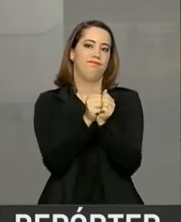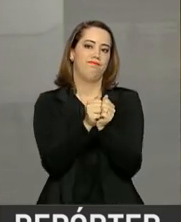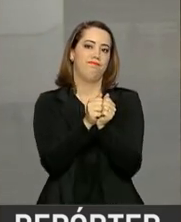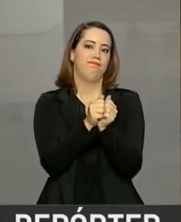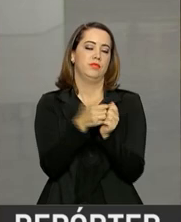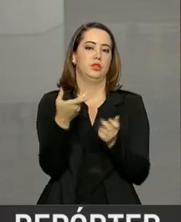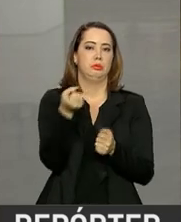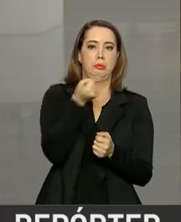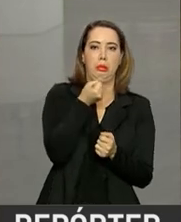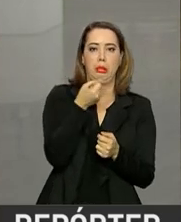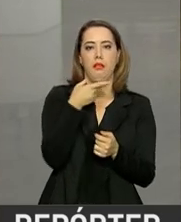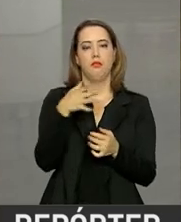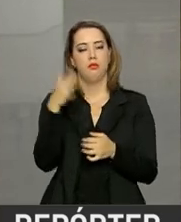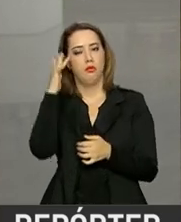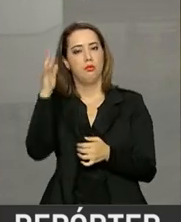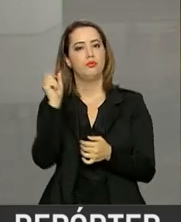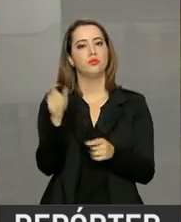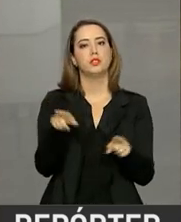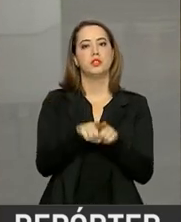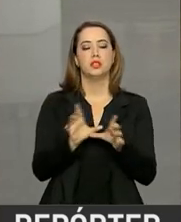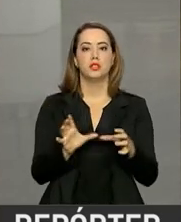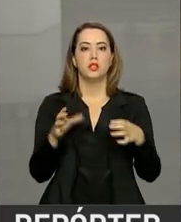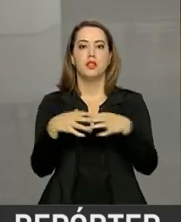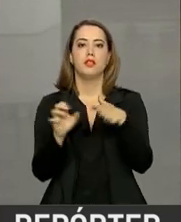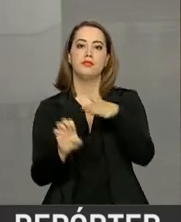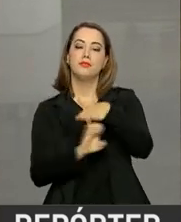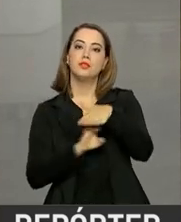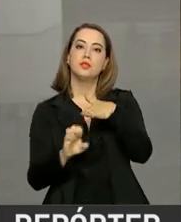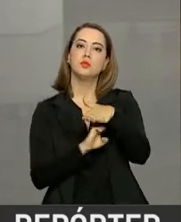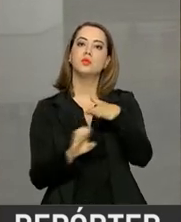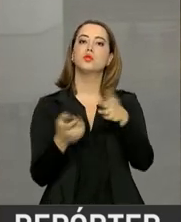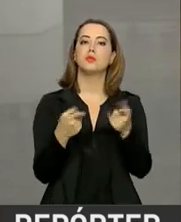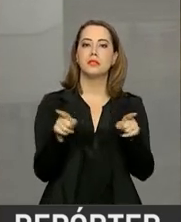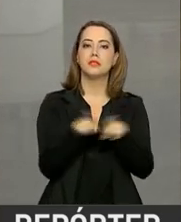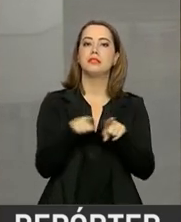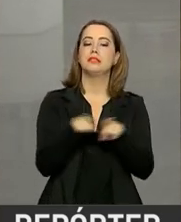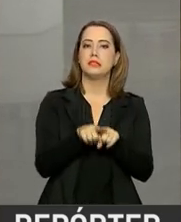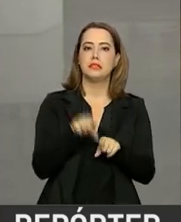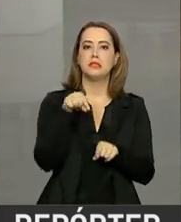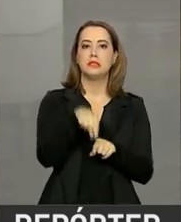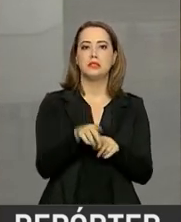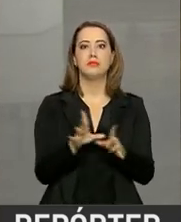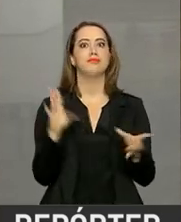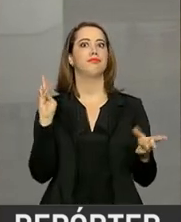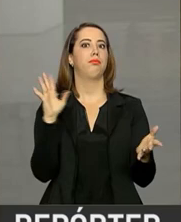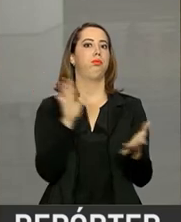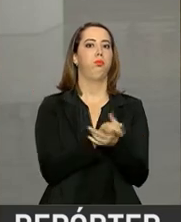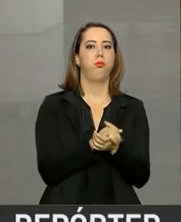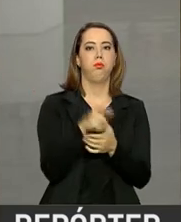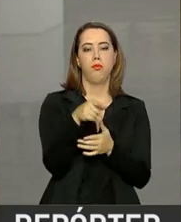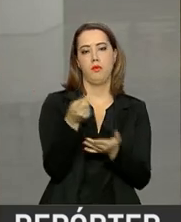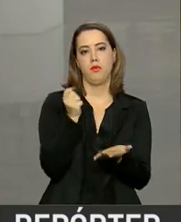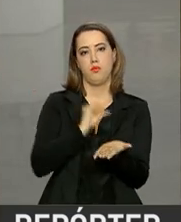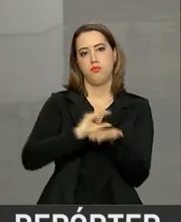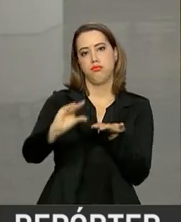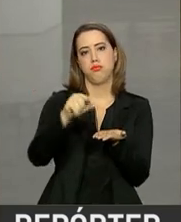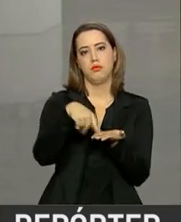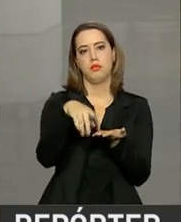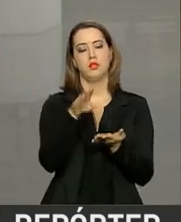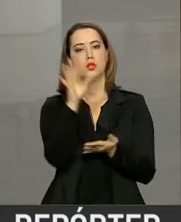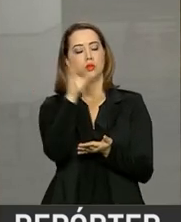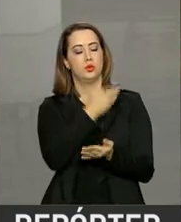eventos fechados para empresas e veja bem Jaime até mesmo um casamento os crimes que estão sendo